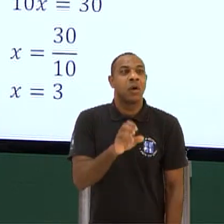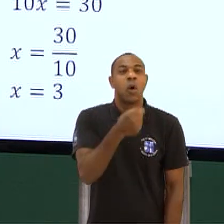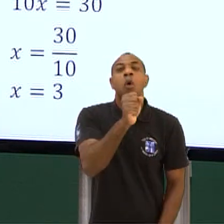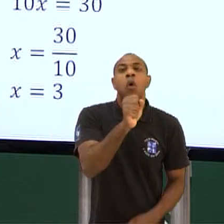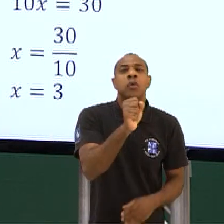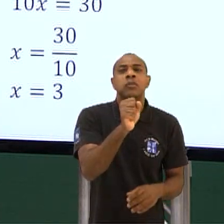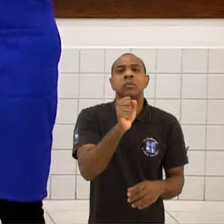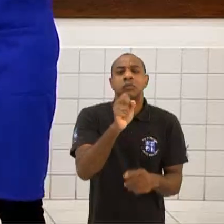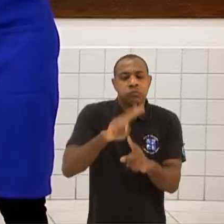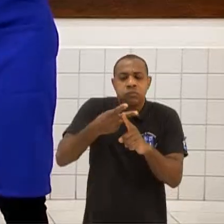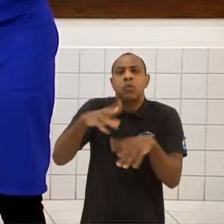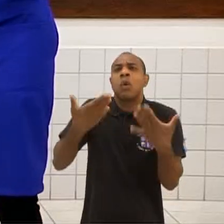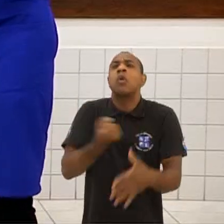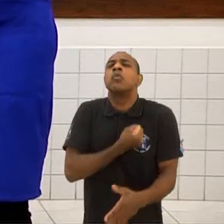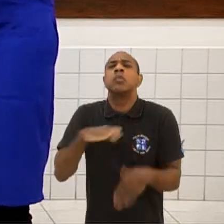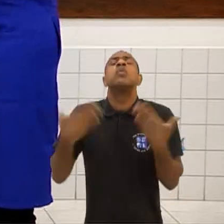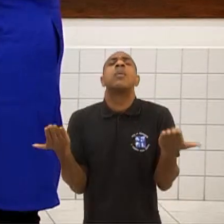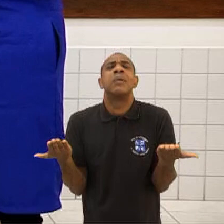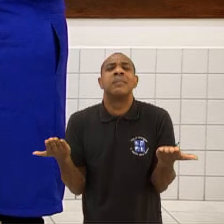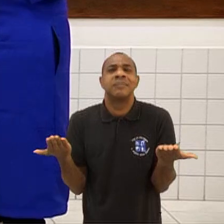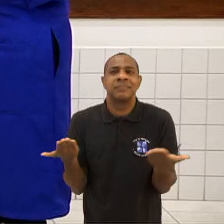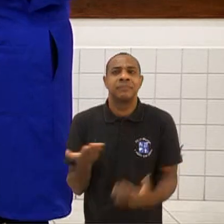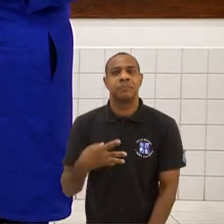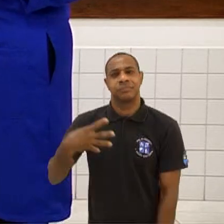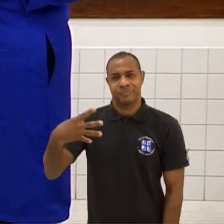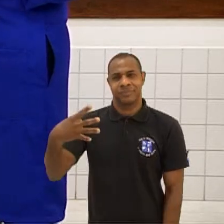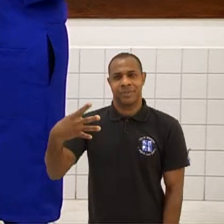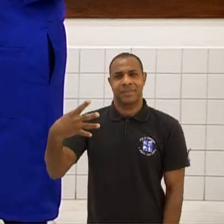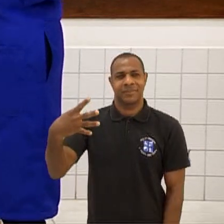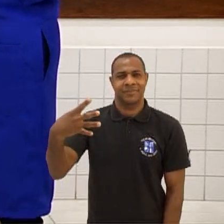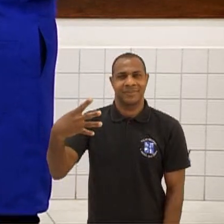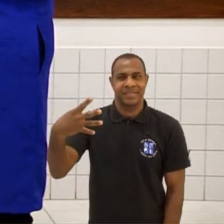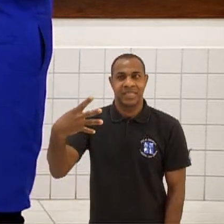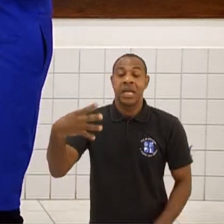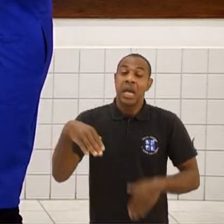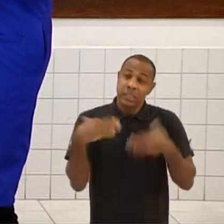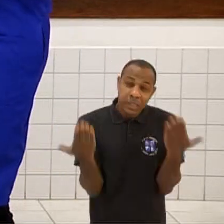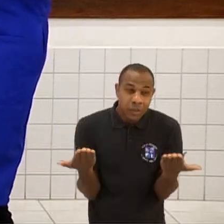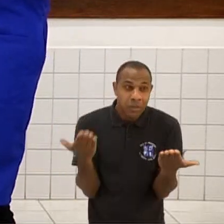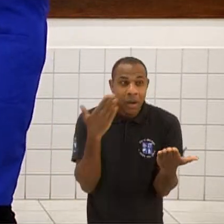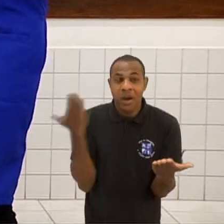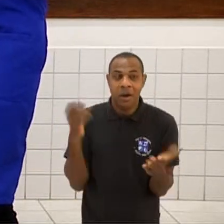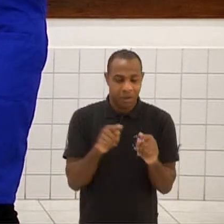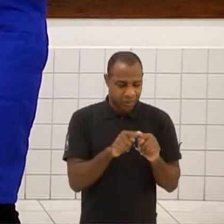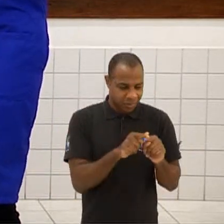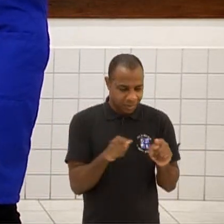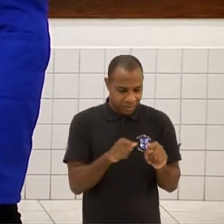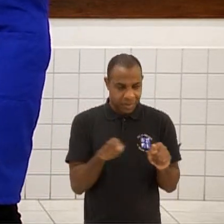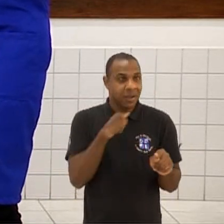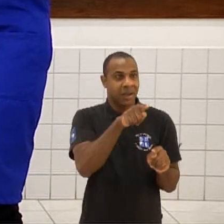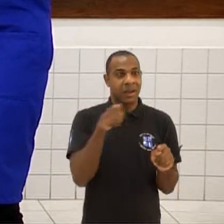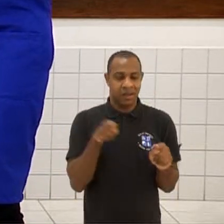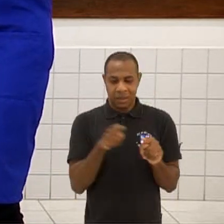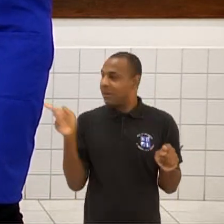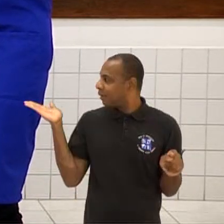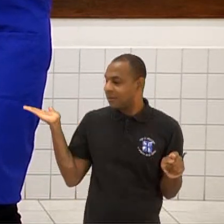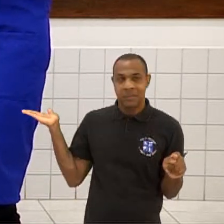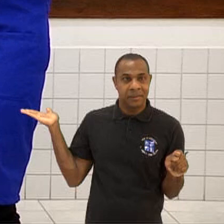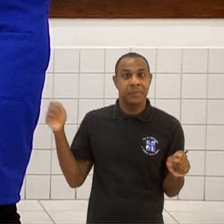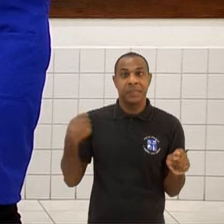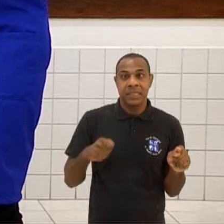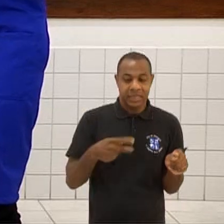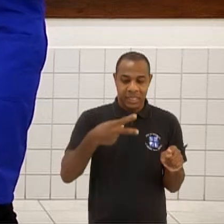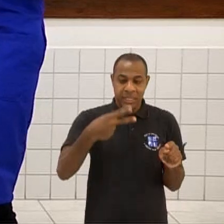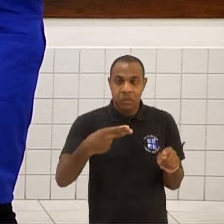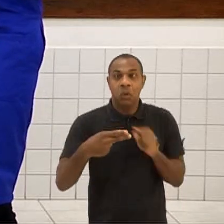de qual número? Dobro de 4. Exatamente, o dobro do número 4. Então, essa medida x mais 1 tem que ser igual a